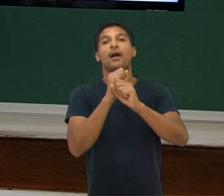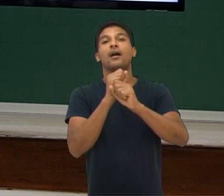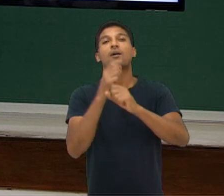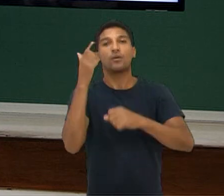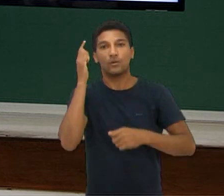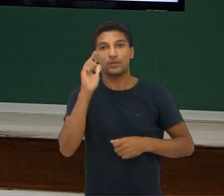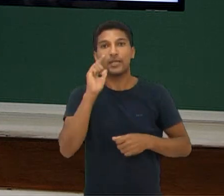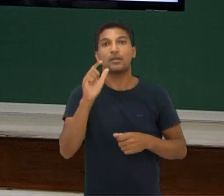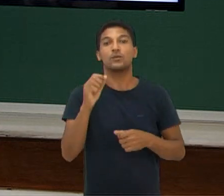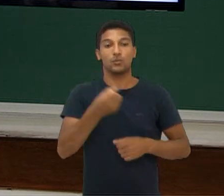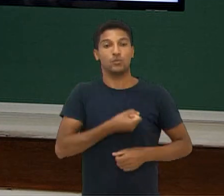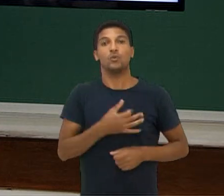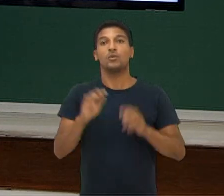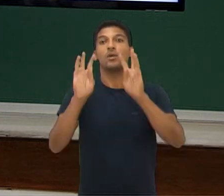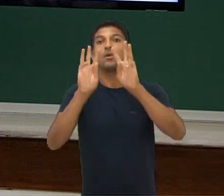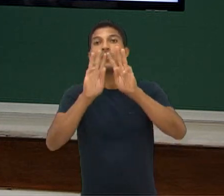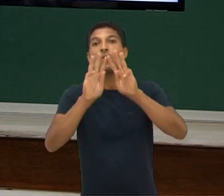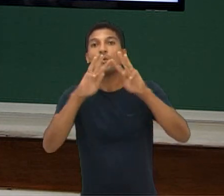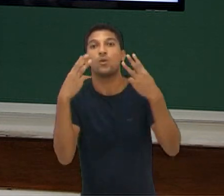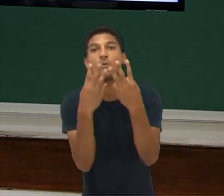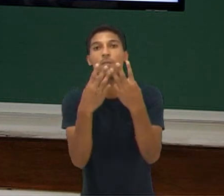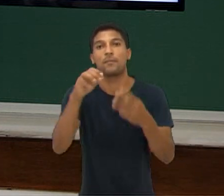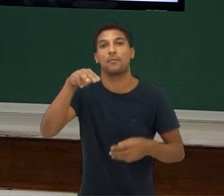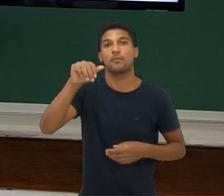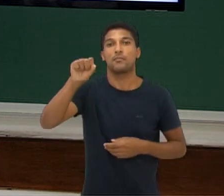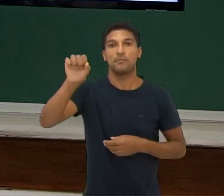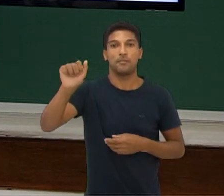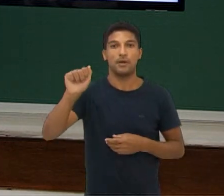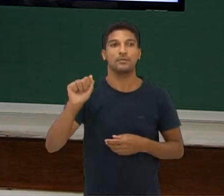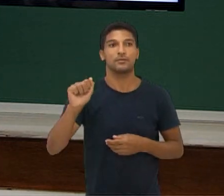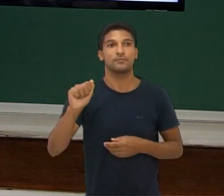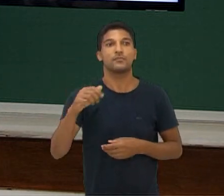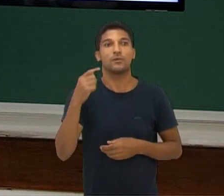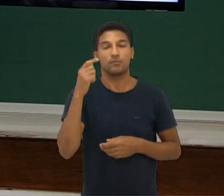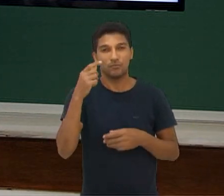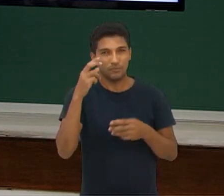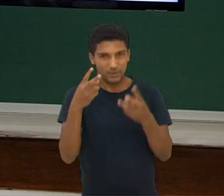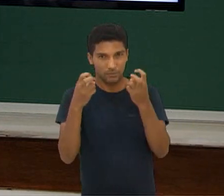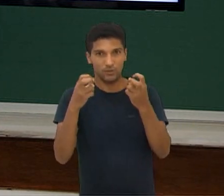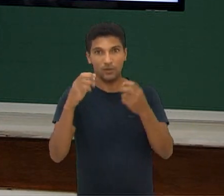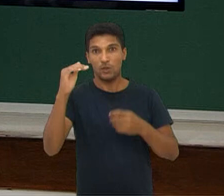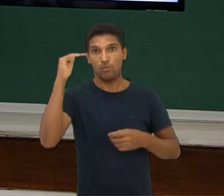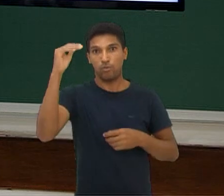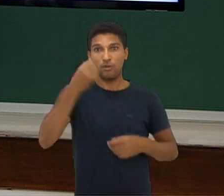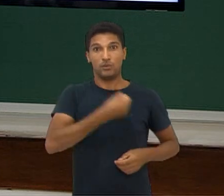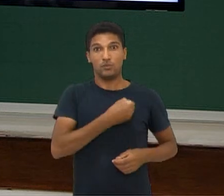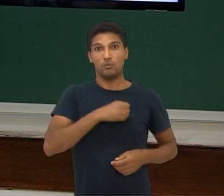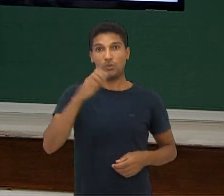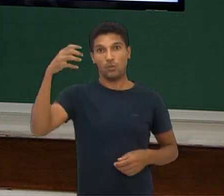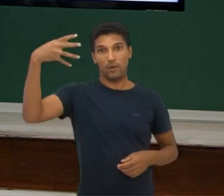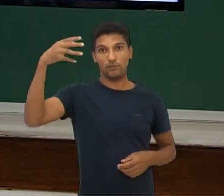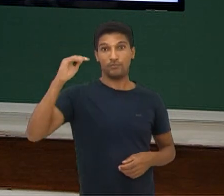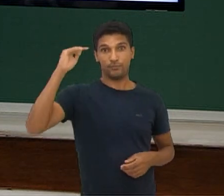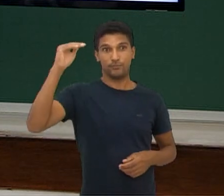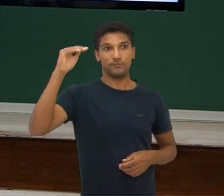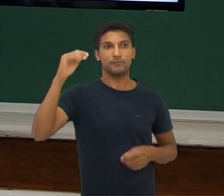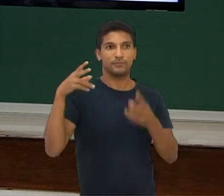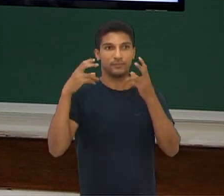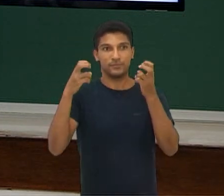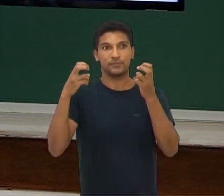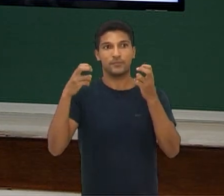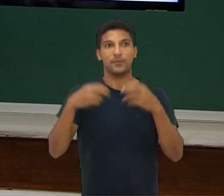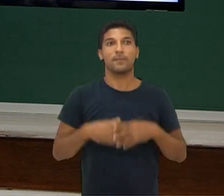o número 4. Beleza? Então essa galera que está aí aparecendo para vocês na telinha, essa é